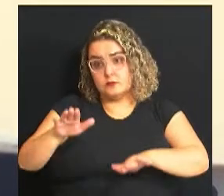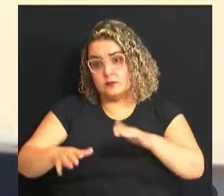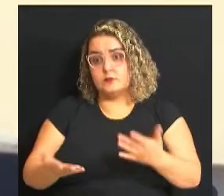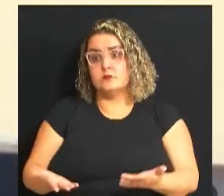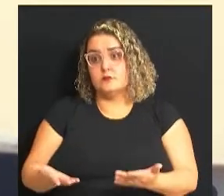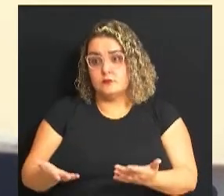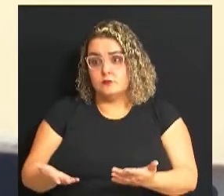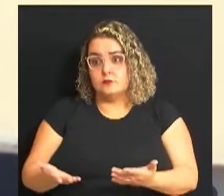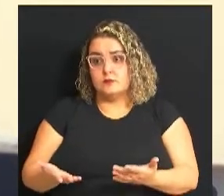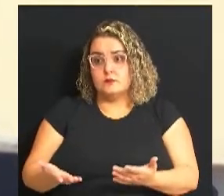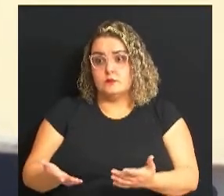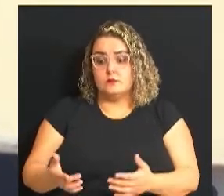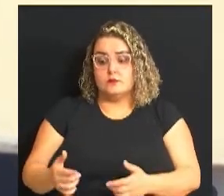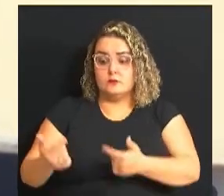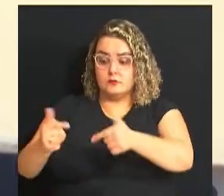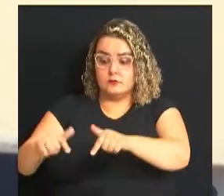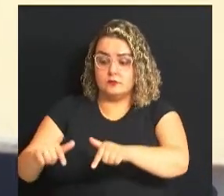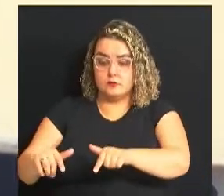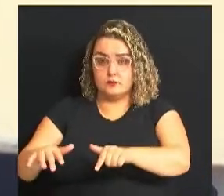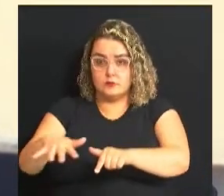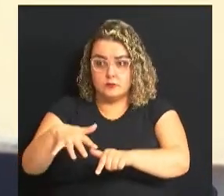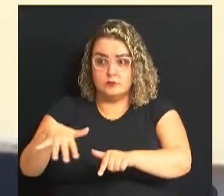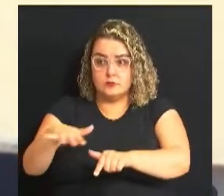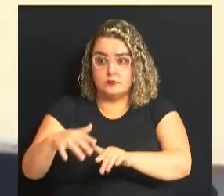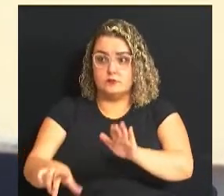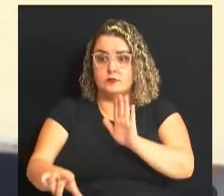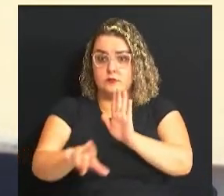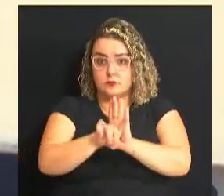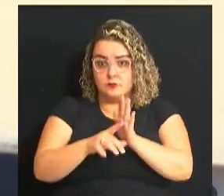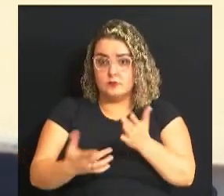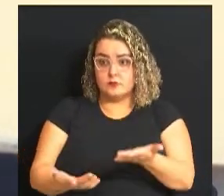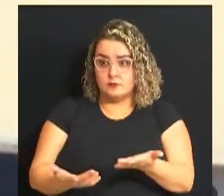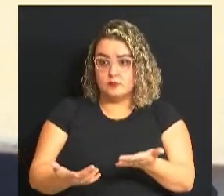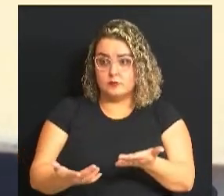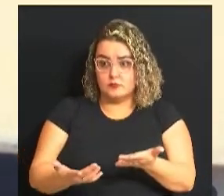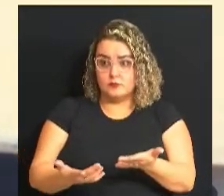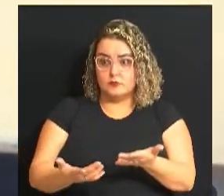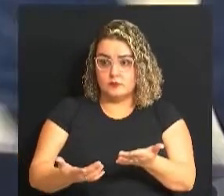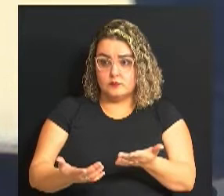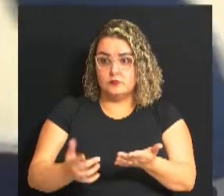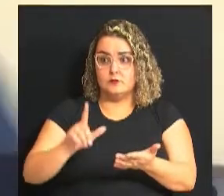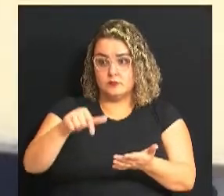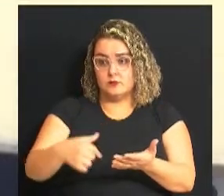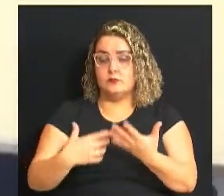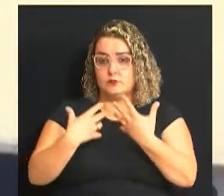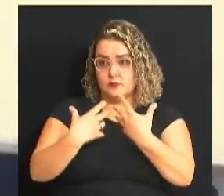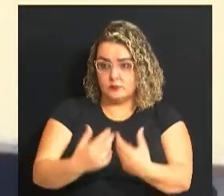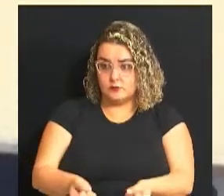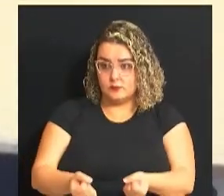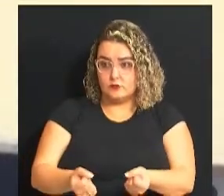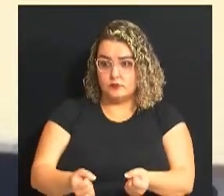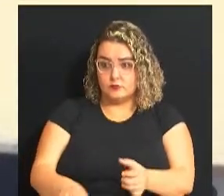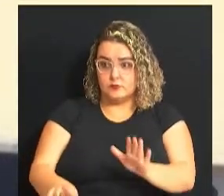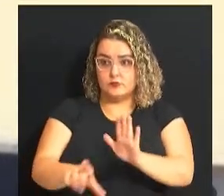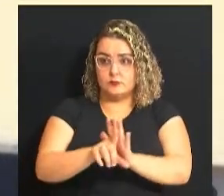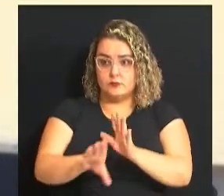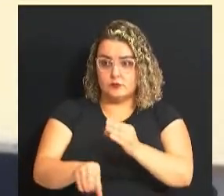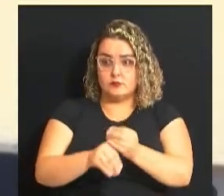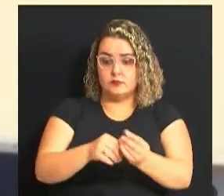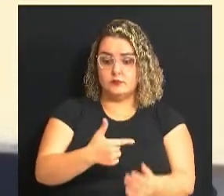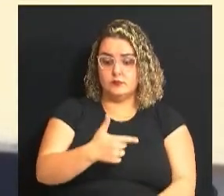num zoneamento e a lei, muitas vezes, após a promulgação da Lei Complementar